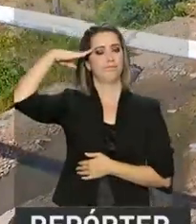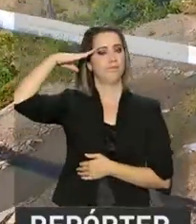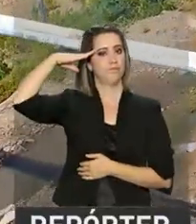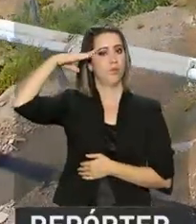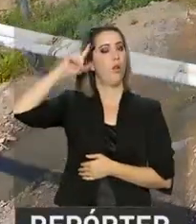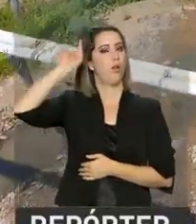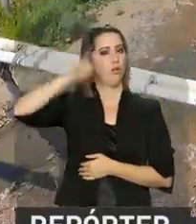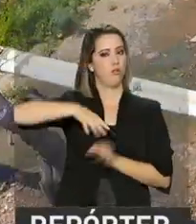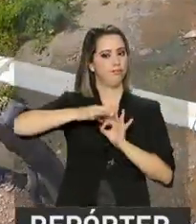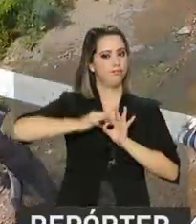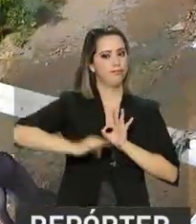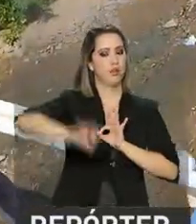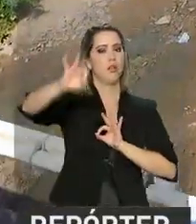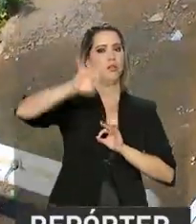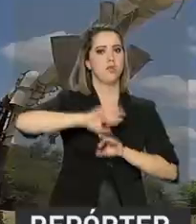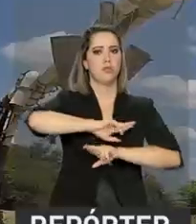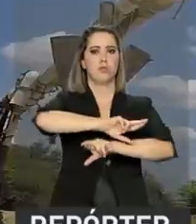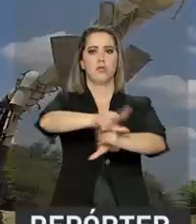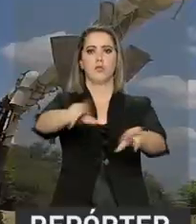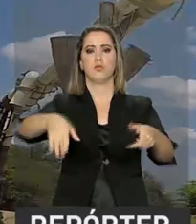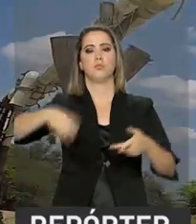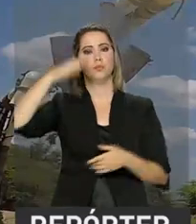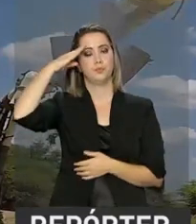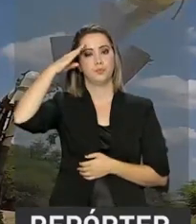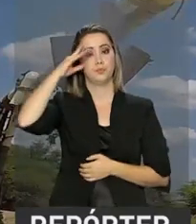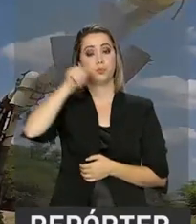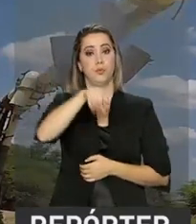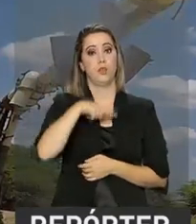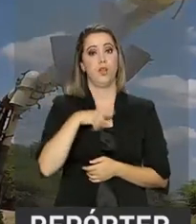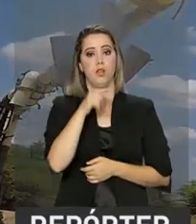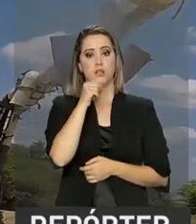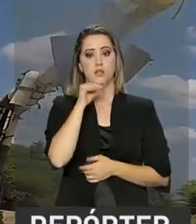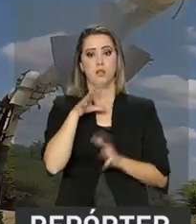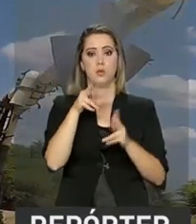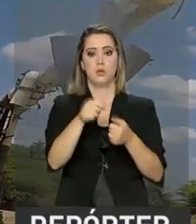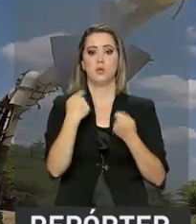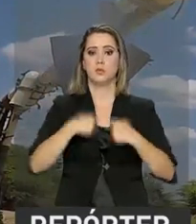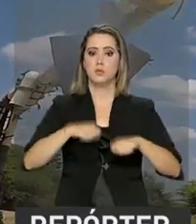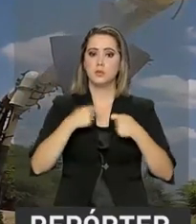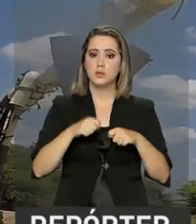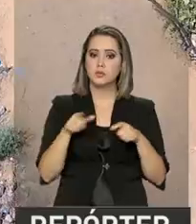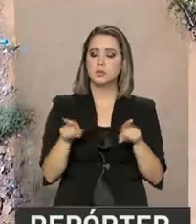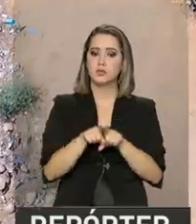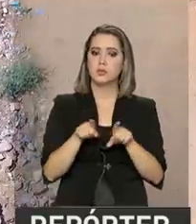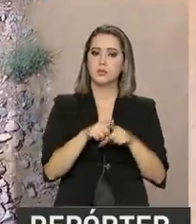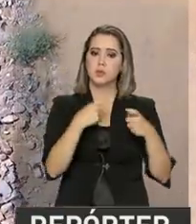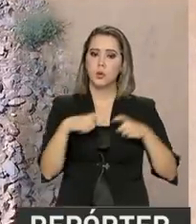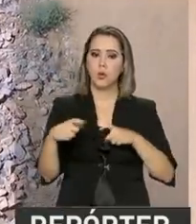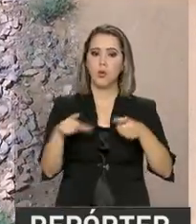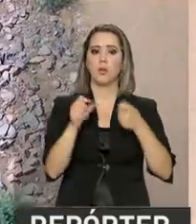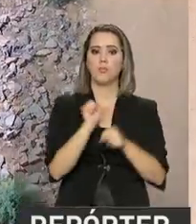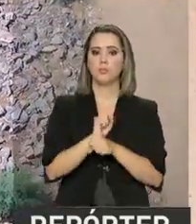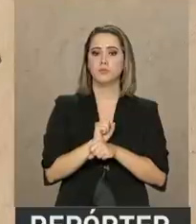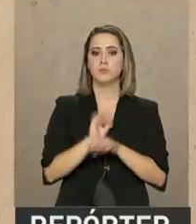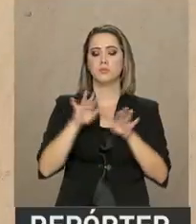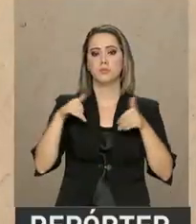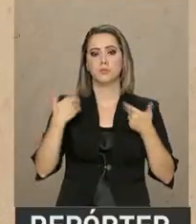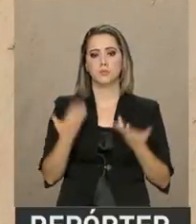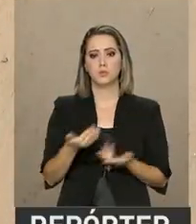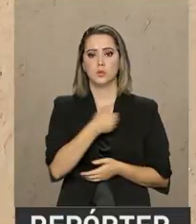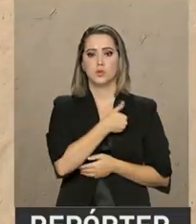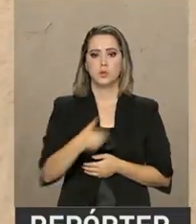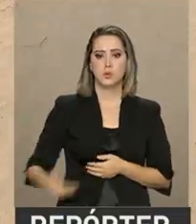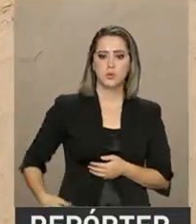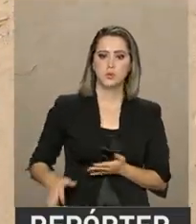grande e envolve milhares de militares. E essa água toda precisa ter onde ficar. Para isso, o